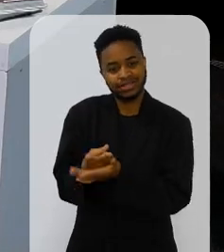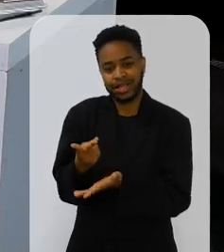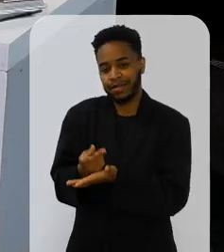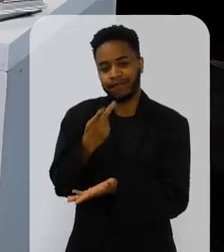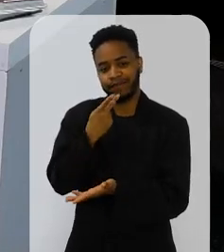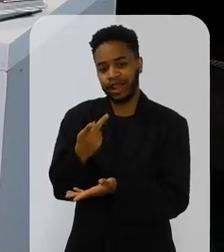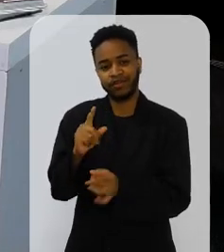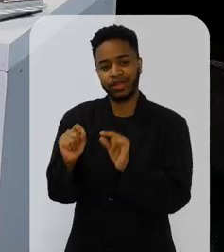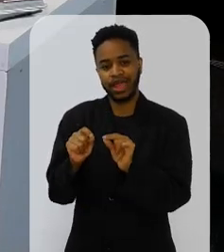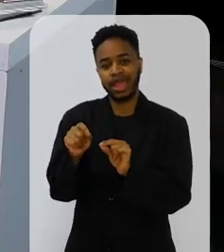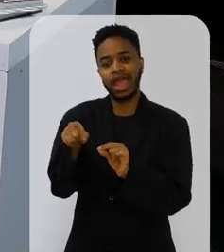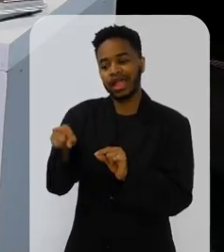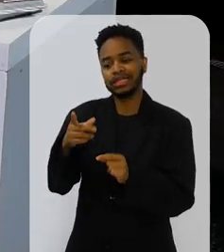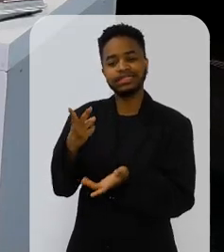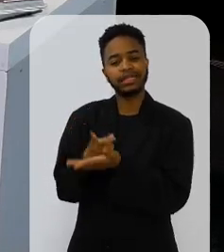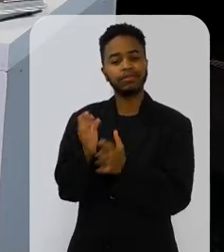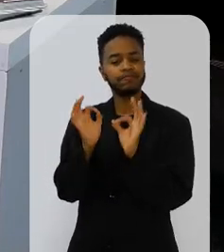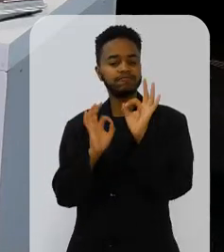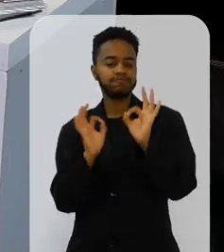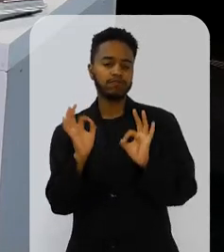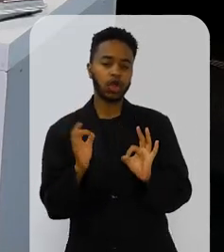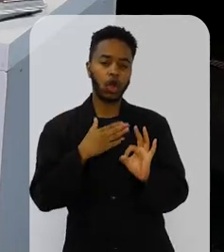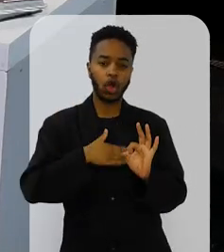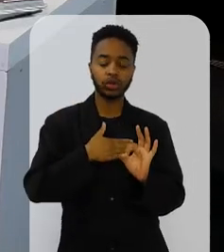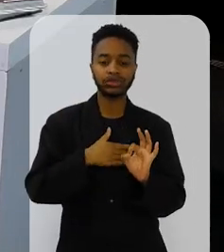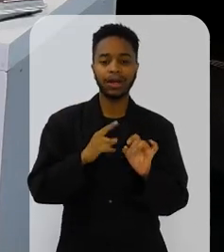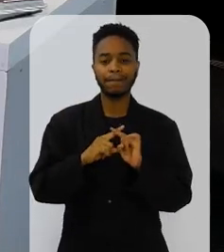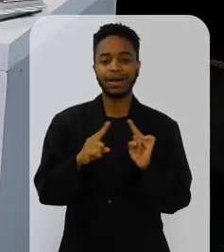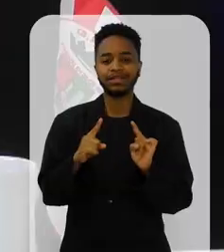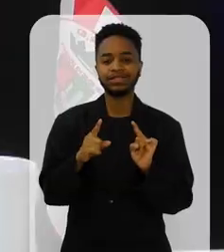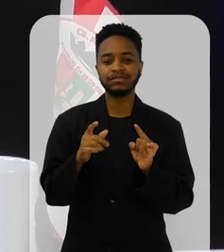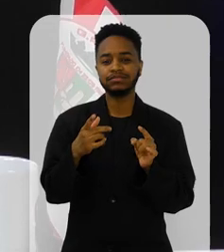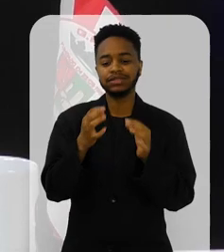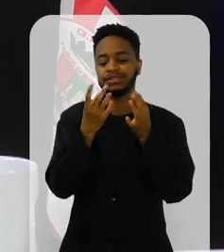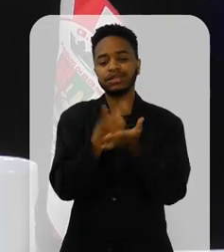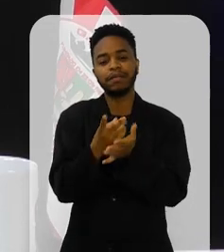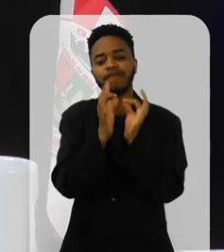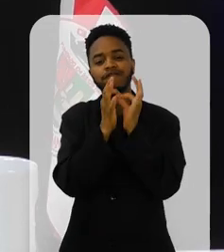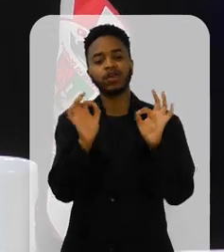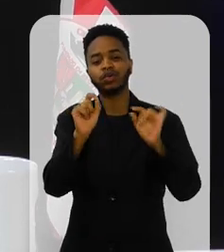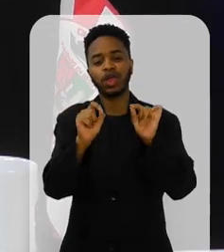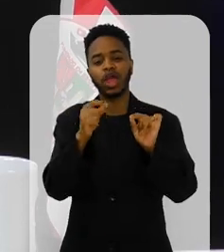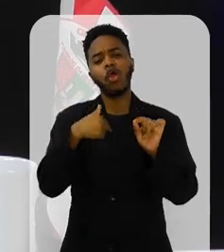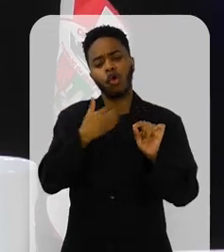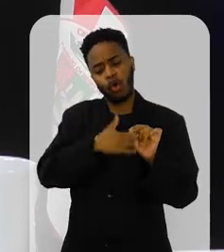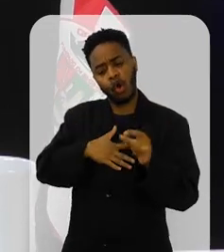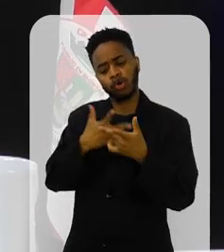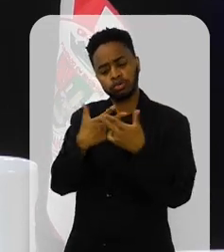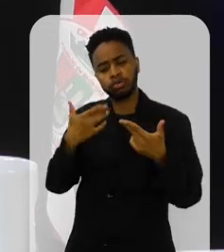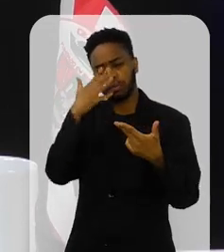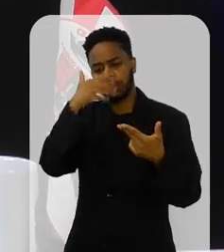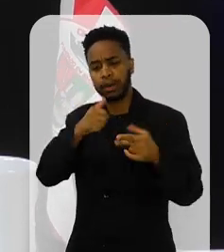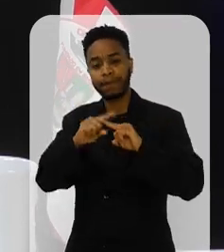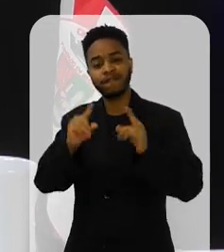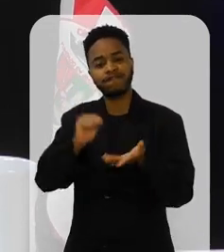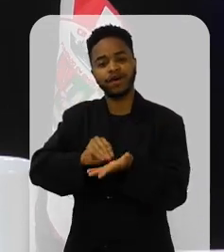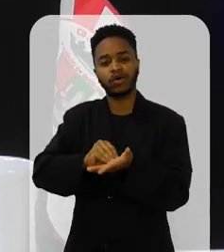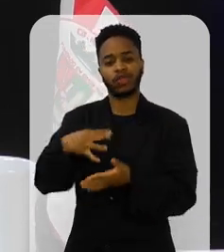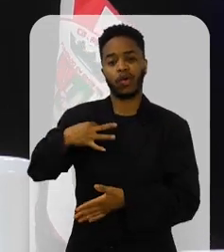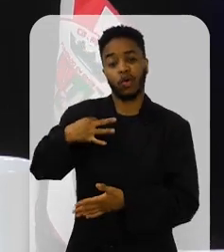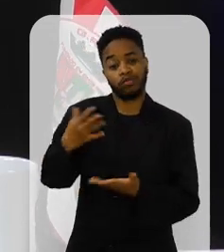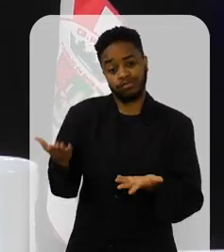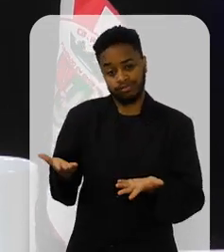Meu pai falava isso, que a minha avó sempre foi vaidosa, uhum. Mas ela tinha esse termo. Eu tenho um gosto, mas o que me falta é roupa,